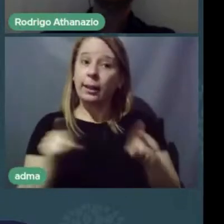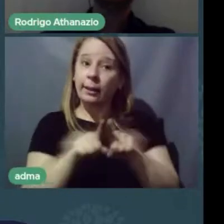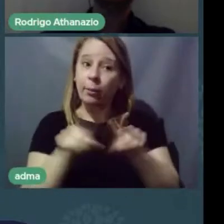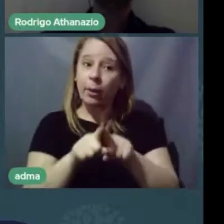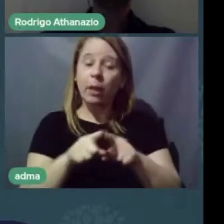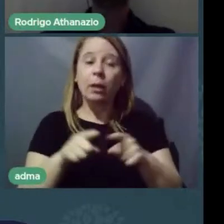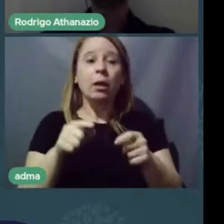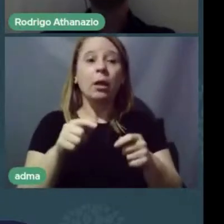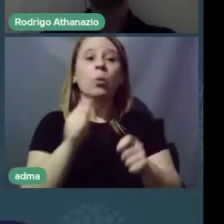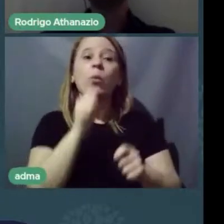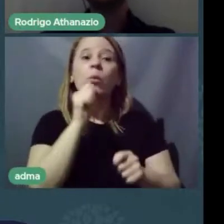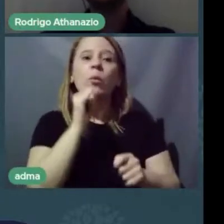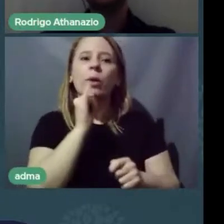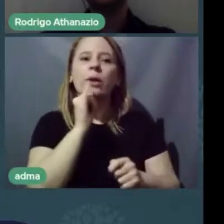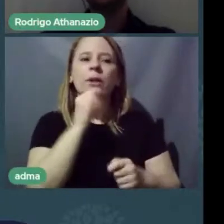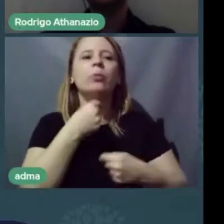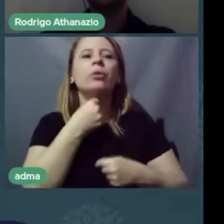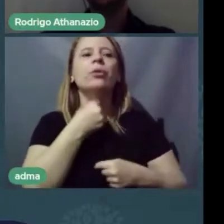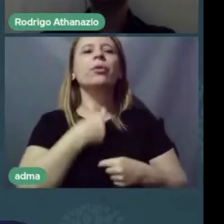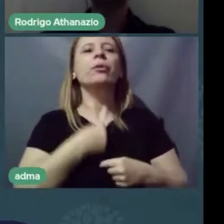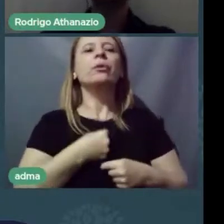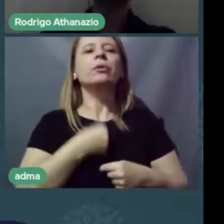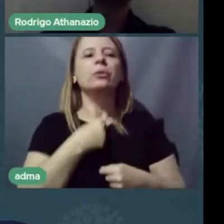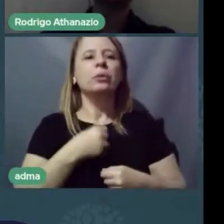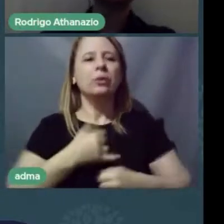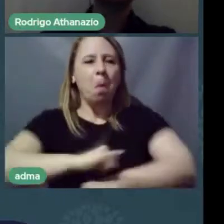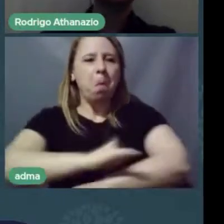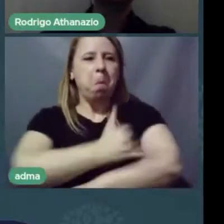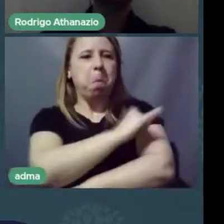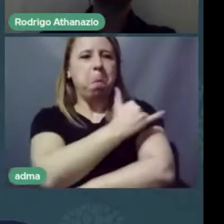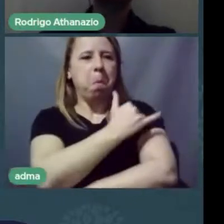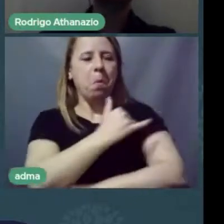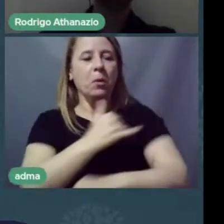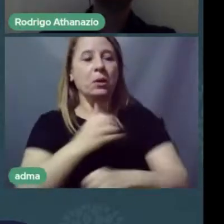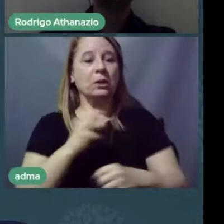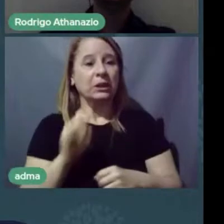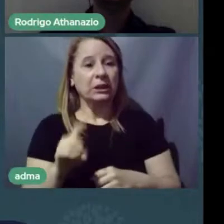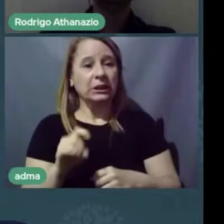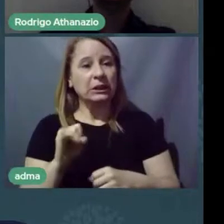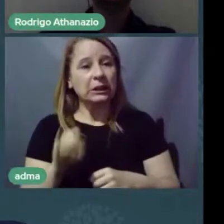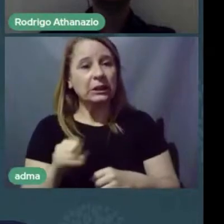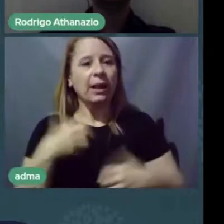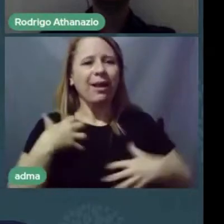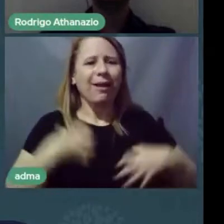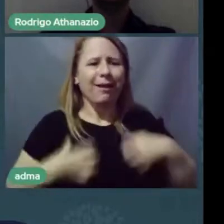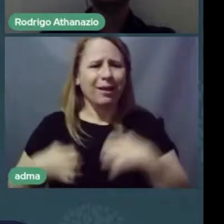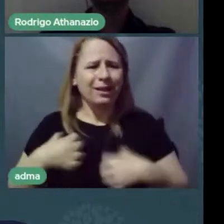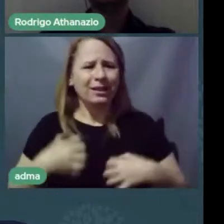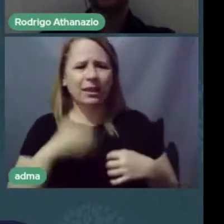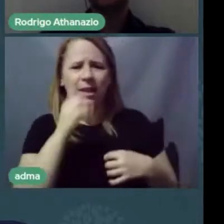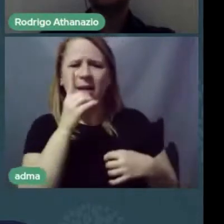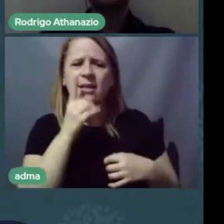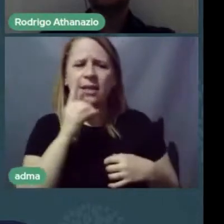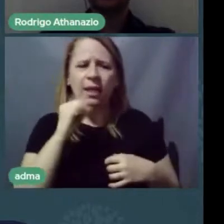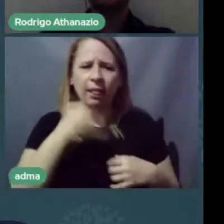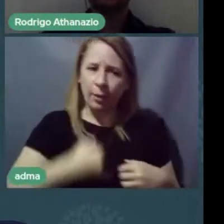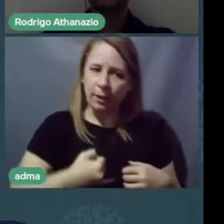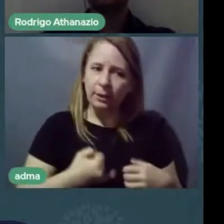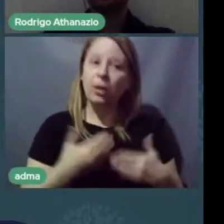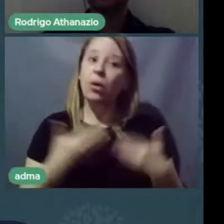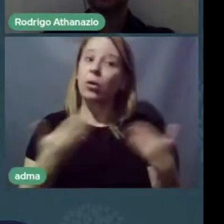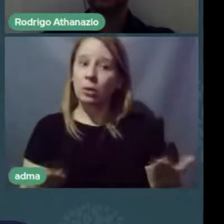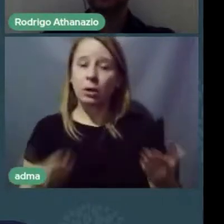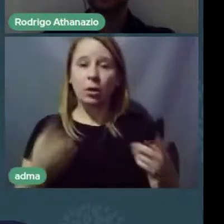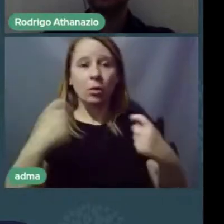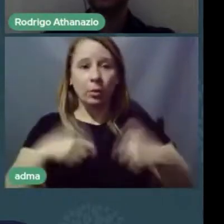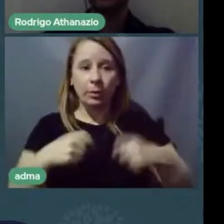se você tem refluxo, se você está acima do peso, se você tem sintomas de ansiedade, depressão, tudo isso é